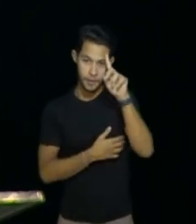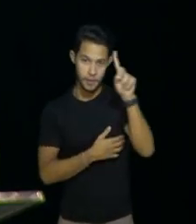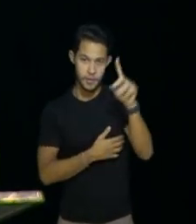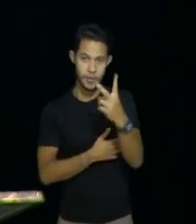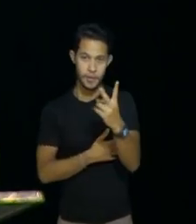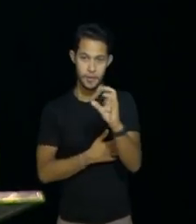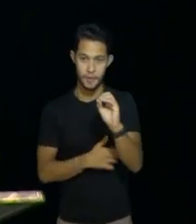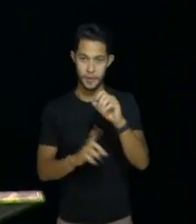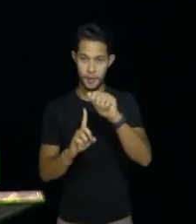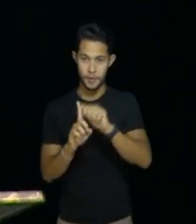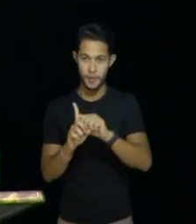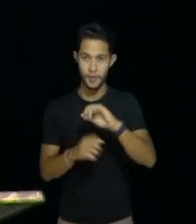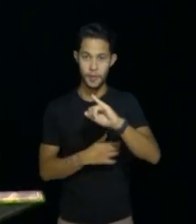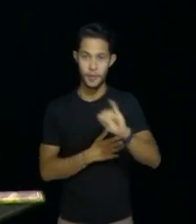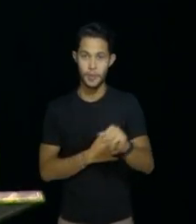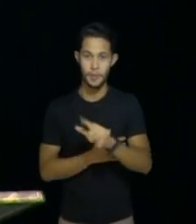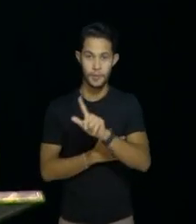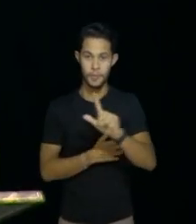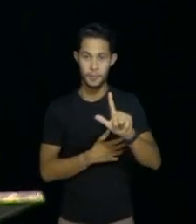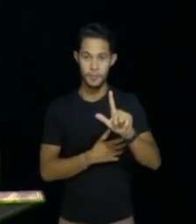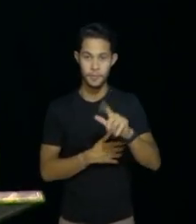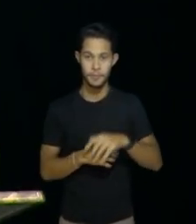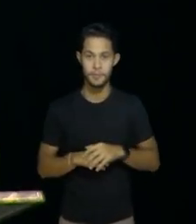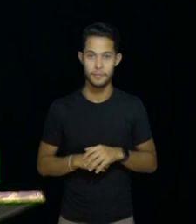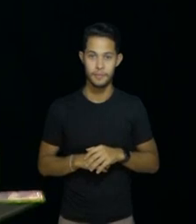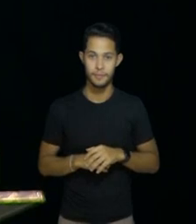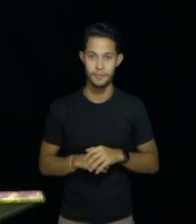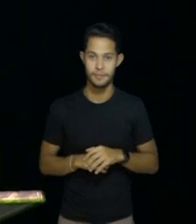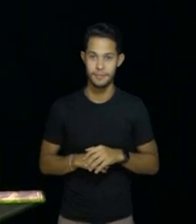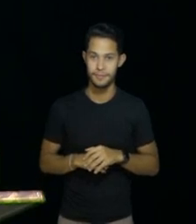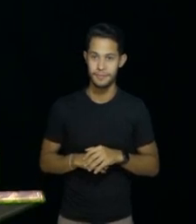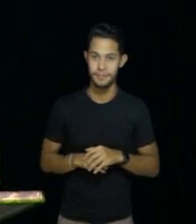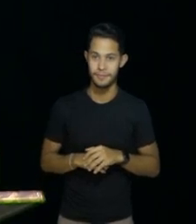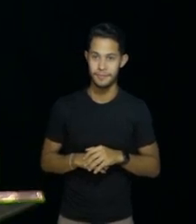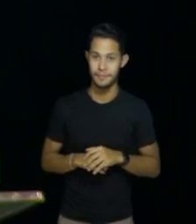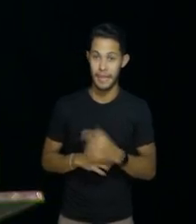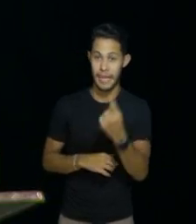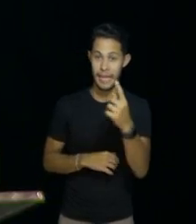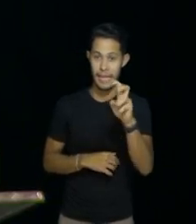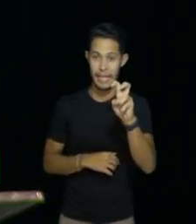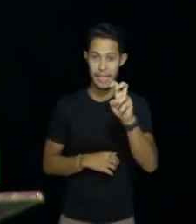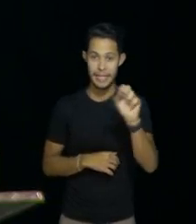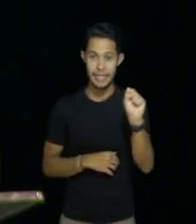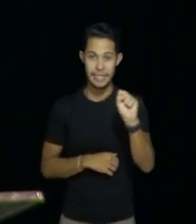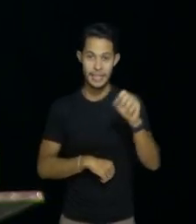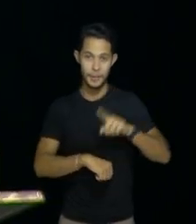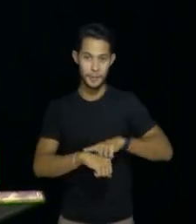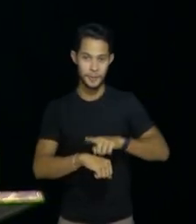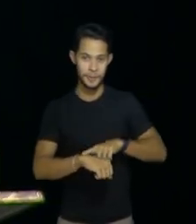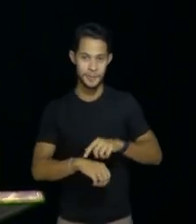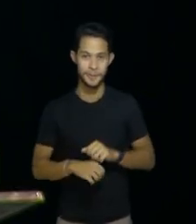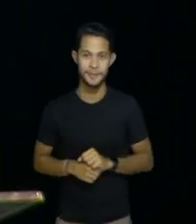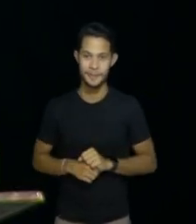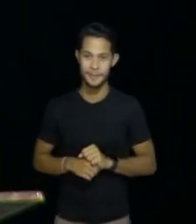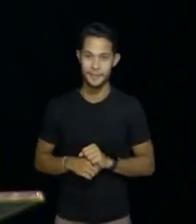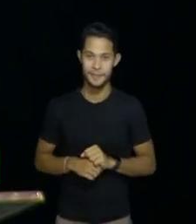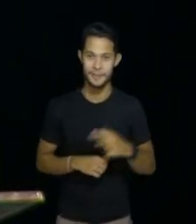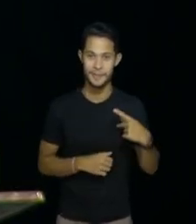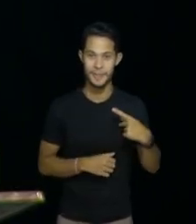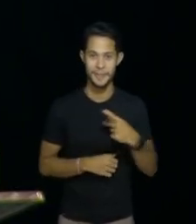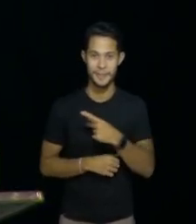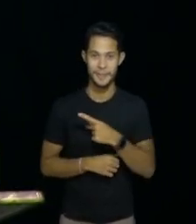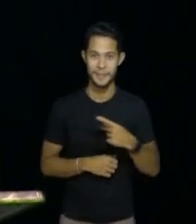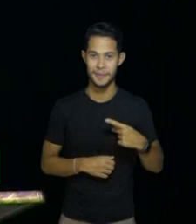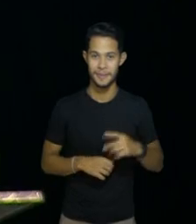julho, agora... 15 segundos, pastor. temos... É pastor, chega perto do microfone,